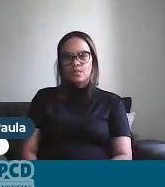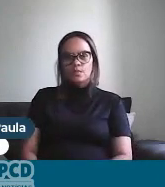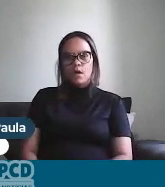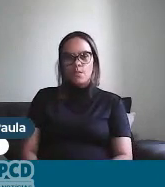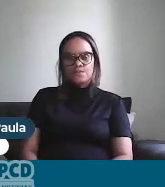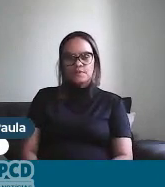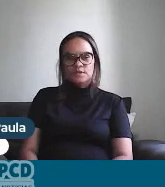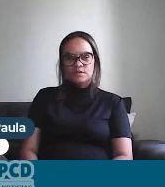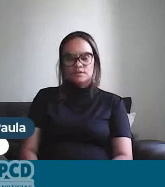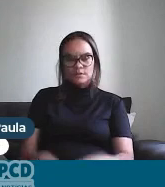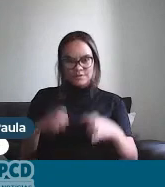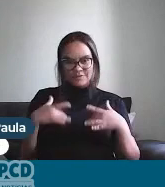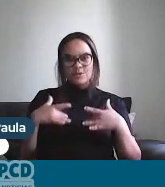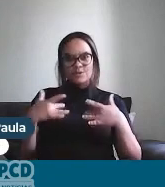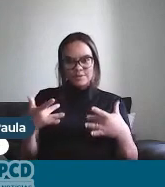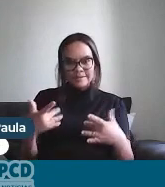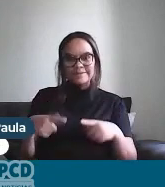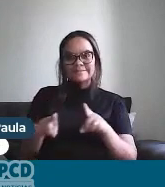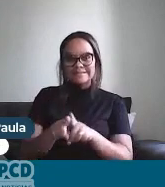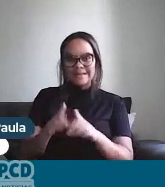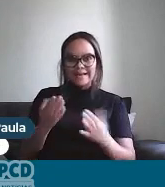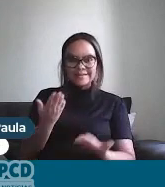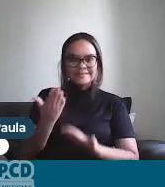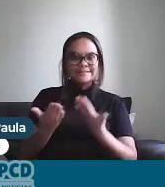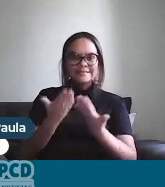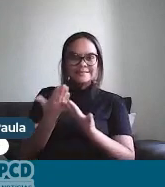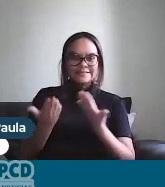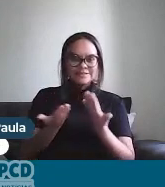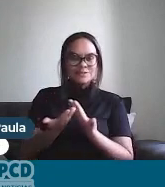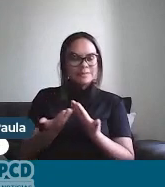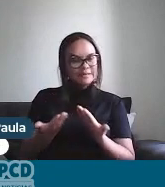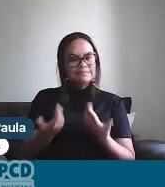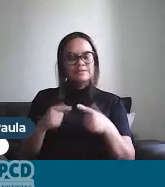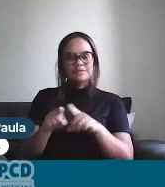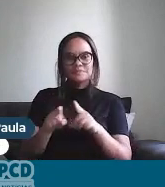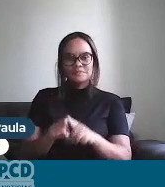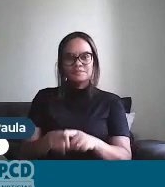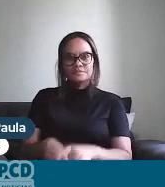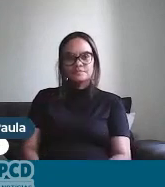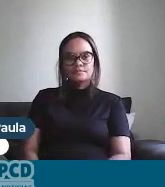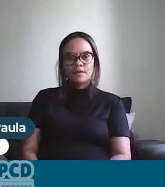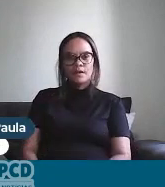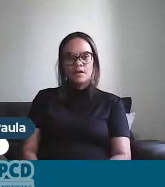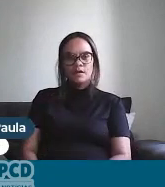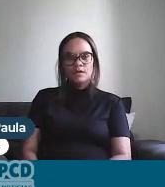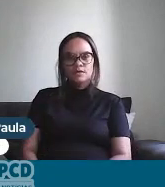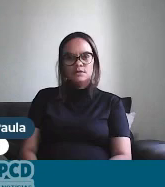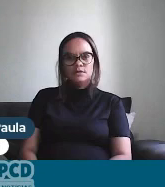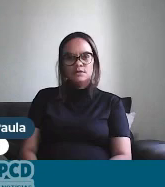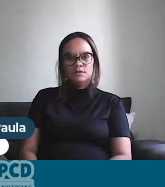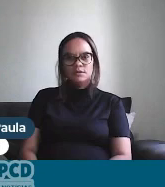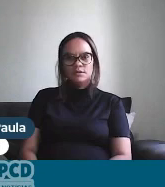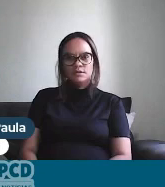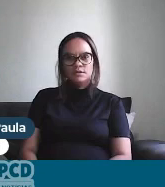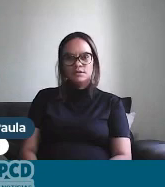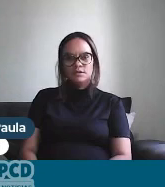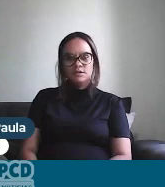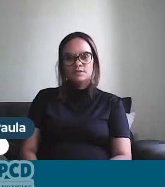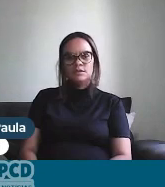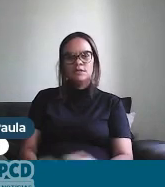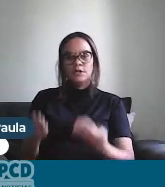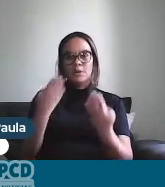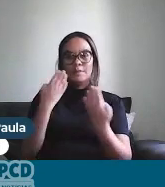atendimentos voluntários e gratuitos, tá? Depois a gente tem a própria questão, né, da